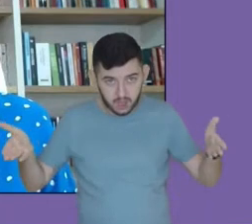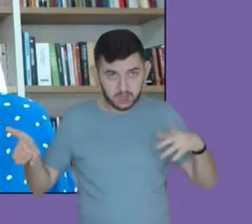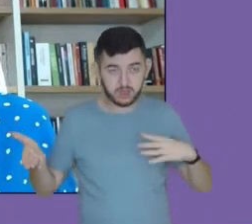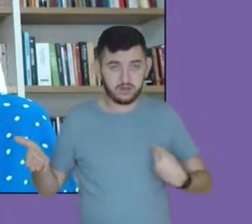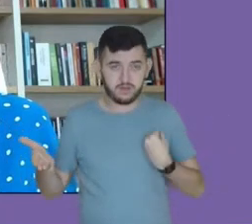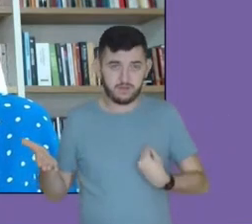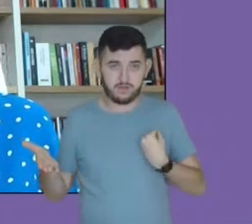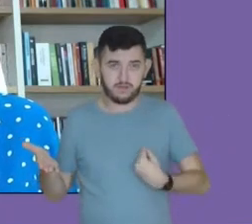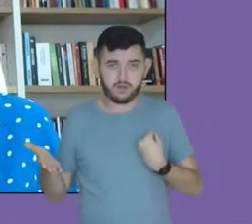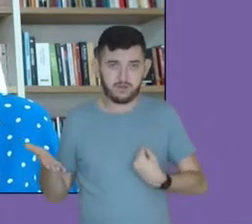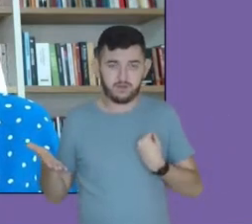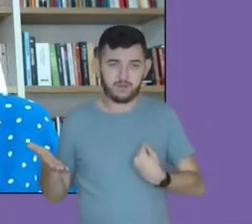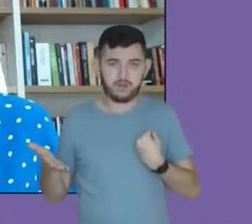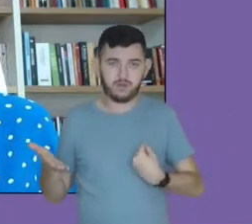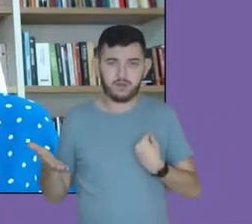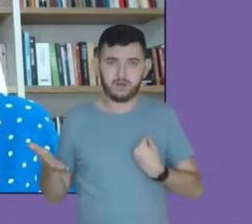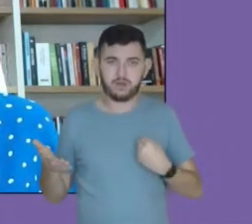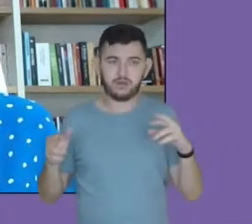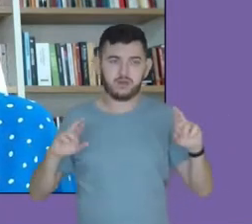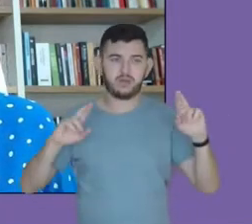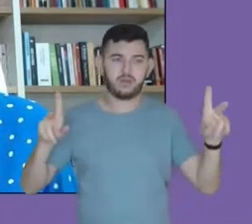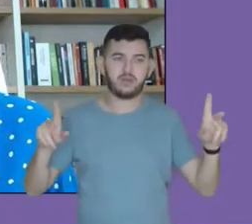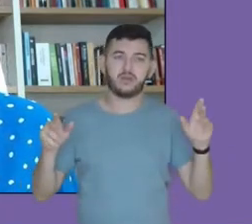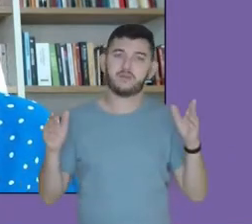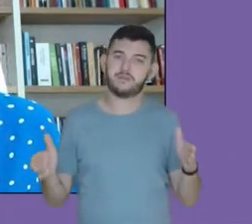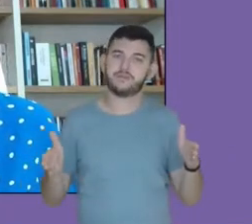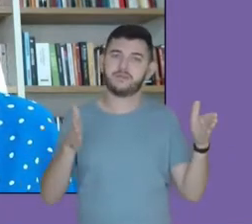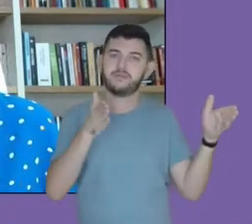da Martinha, ao tratar